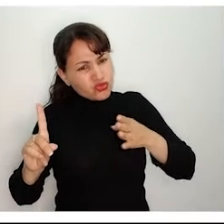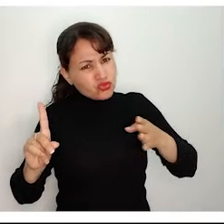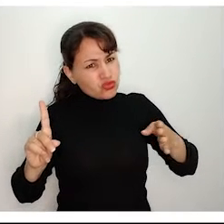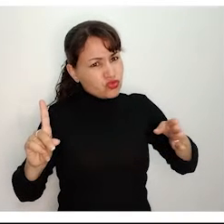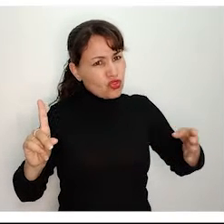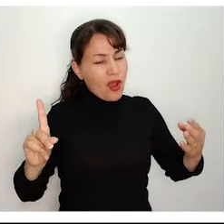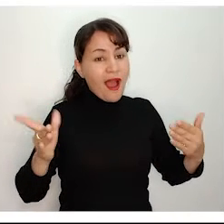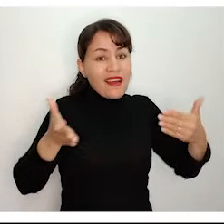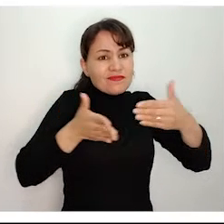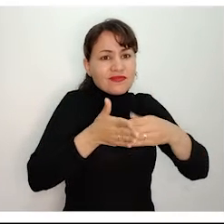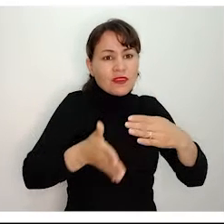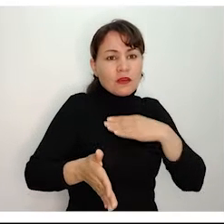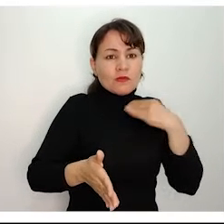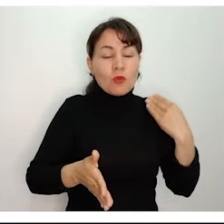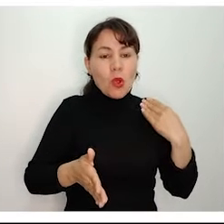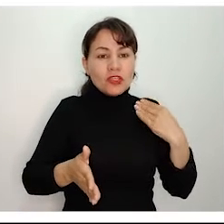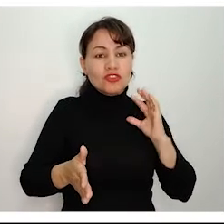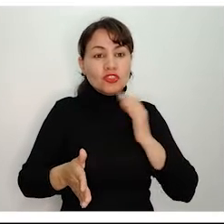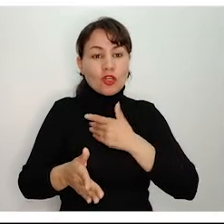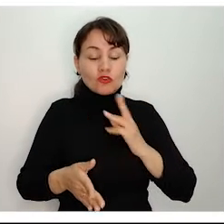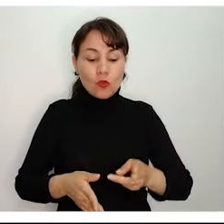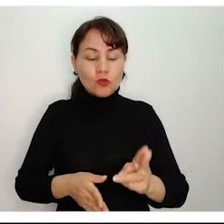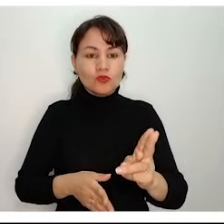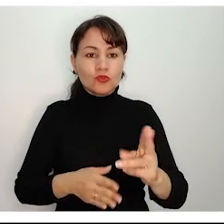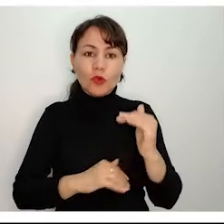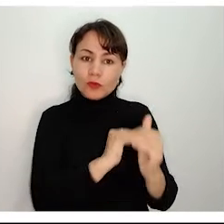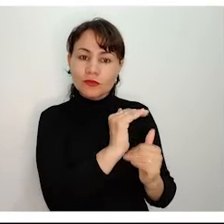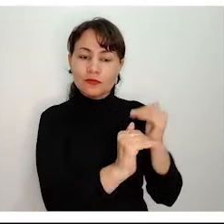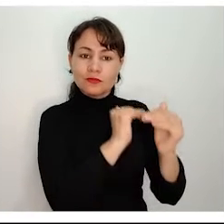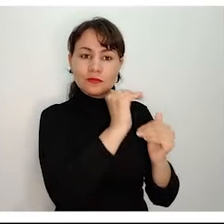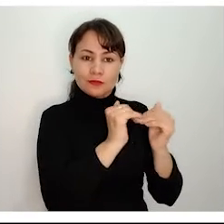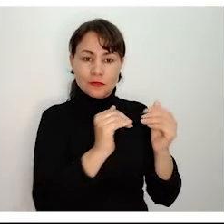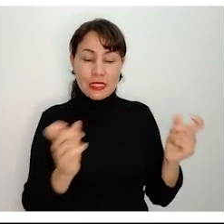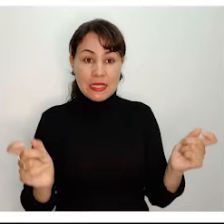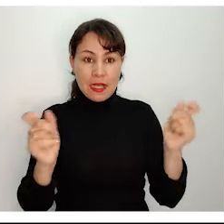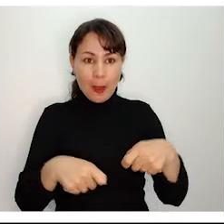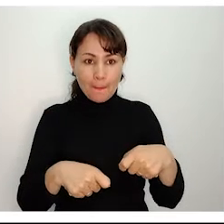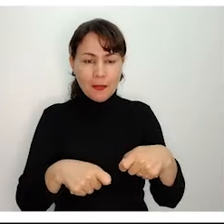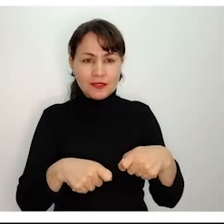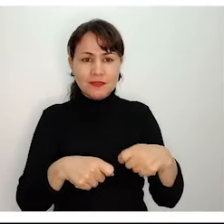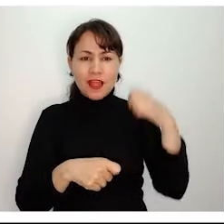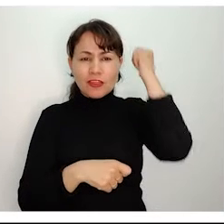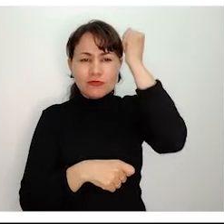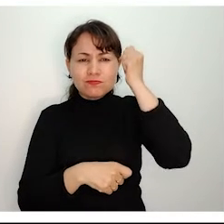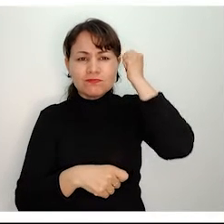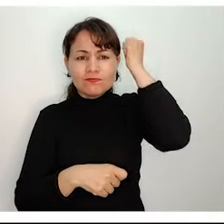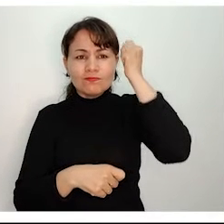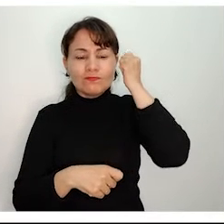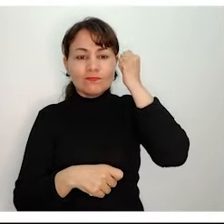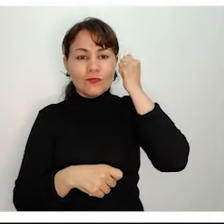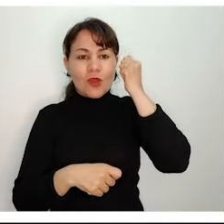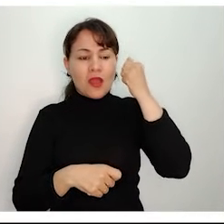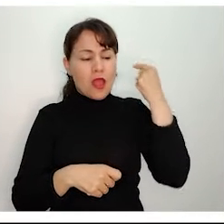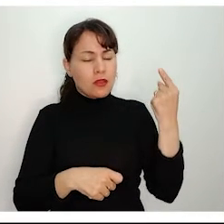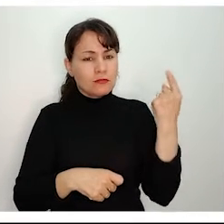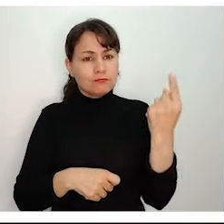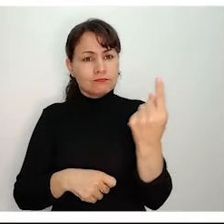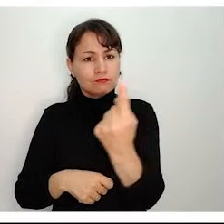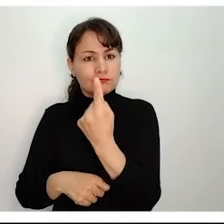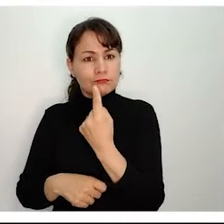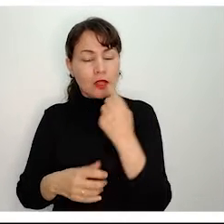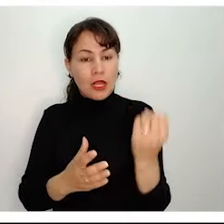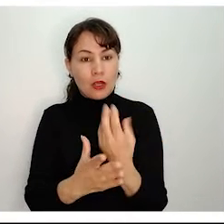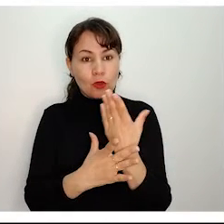fecundação até a nossa morte, nós estamos em desenvolvimento. E a capacidade maturacional, ela